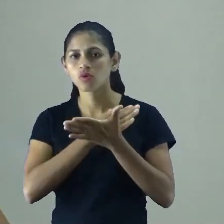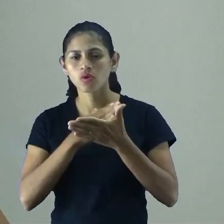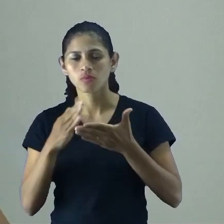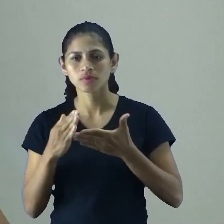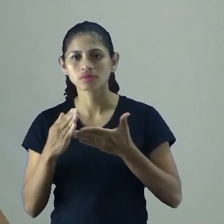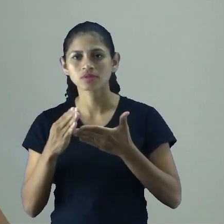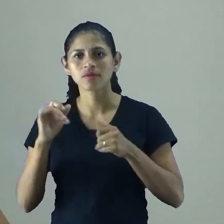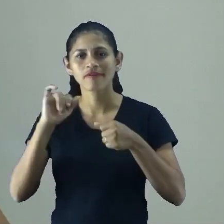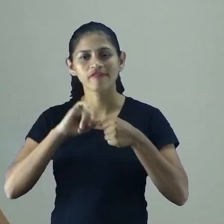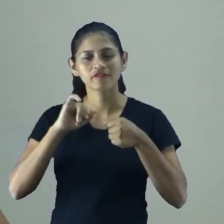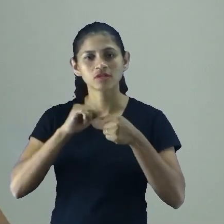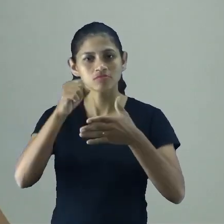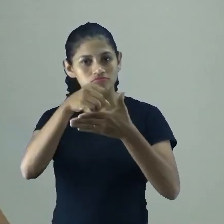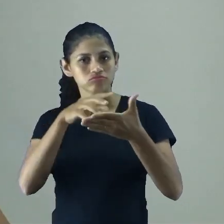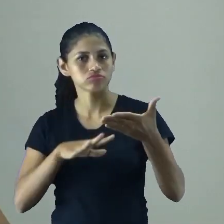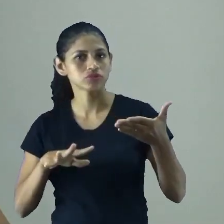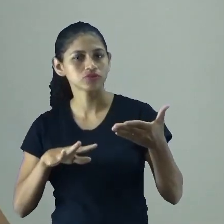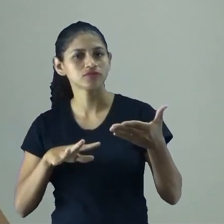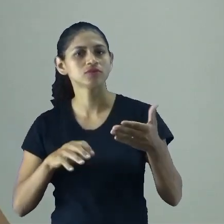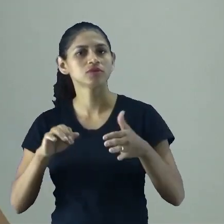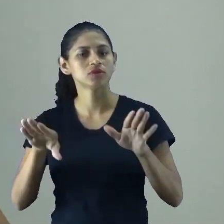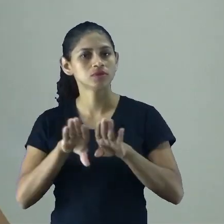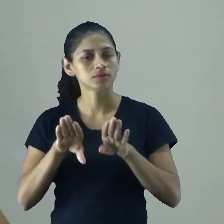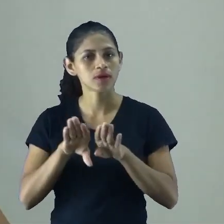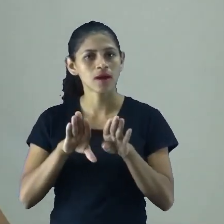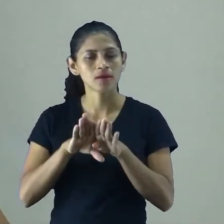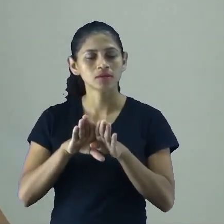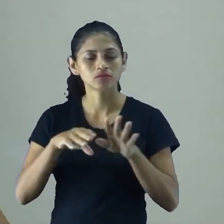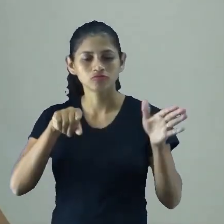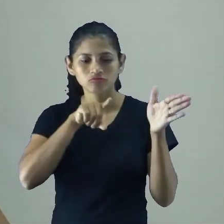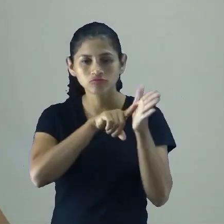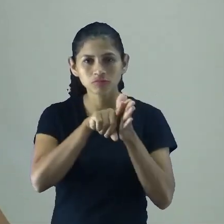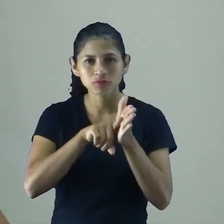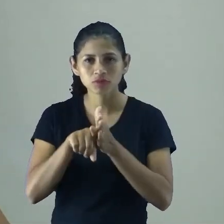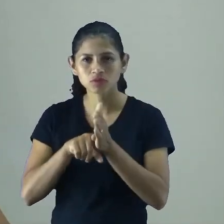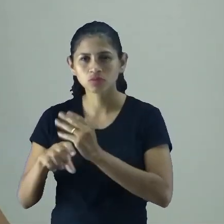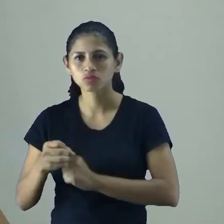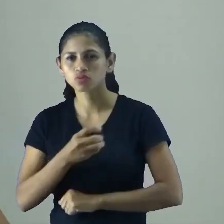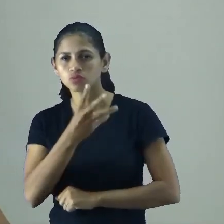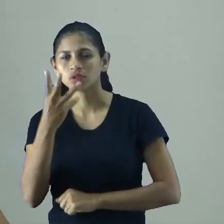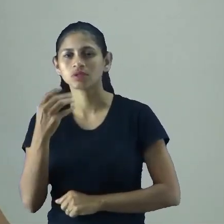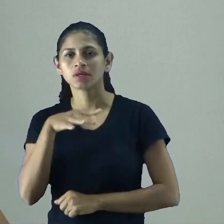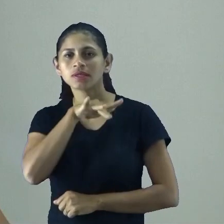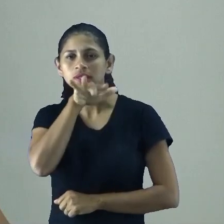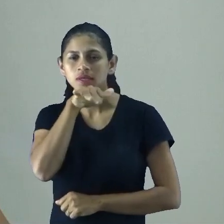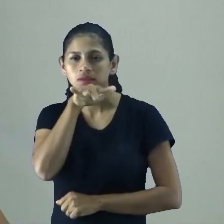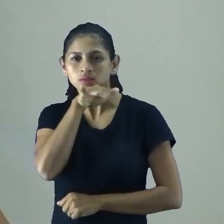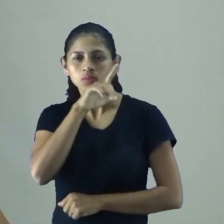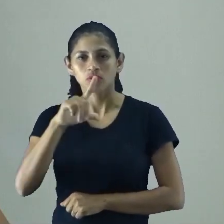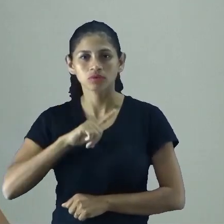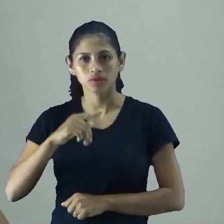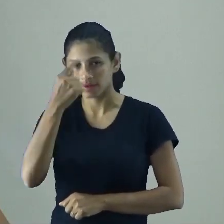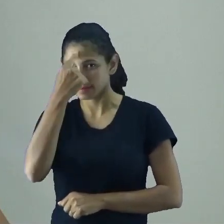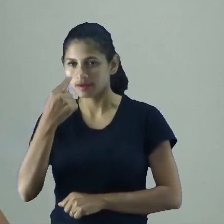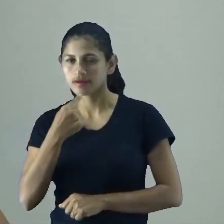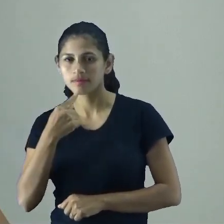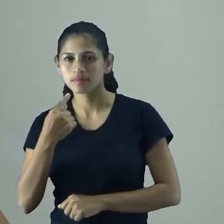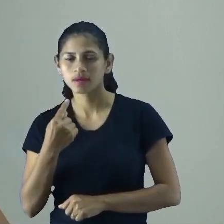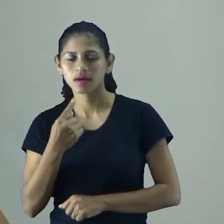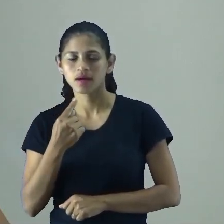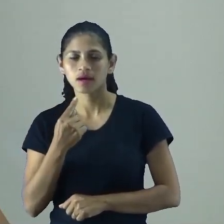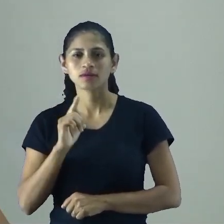atividade aqui onde a gente fez essa pesquisa de quantidade de animais que tem nessa imagem né e a partir